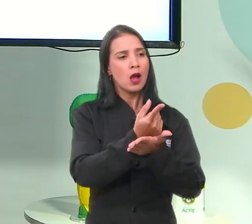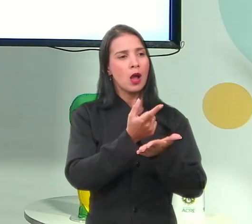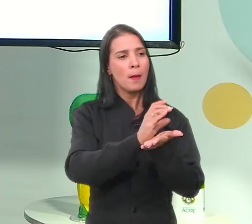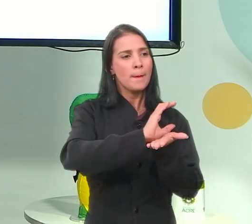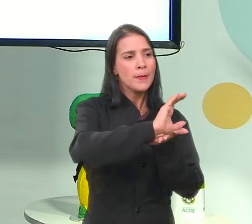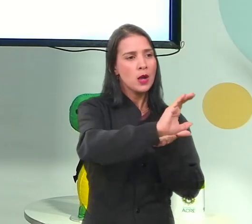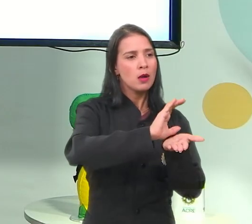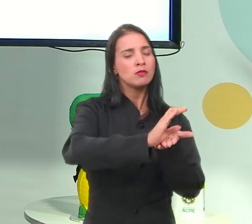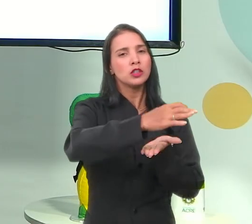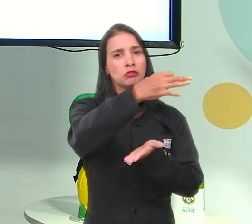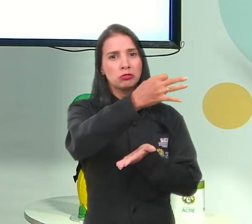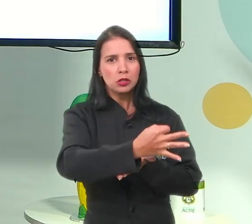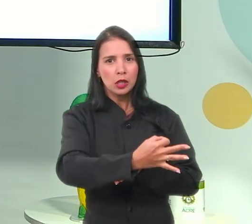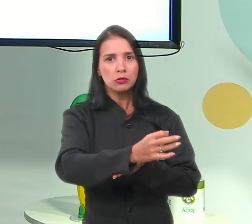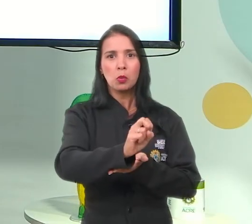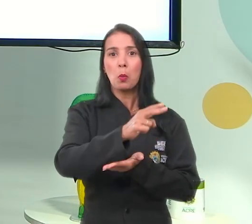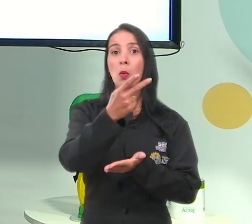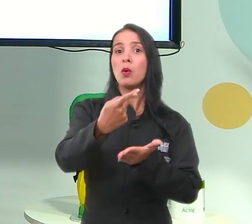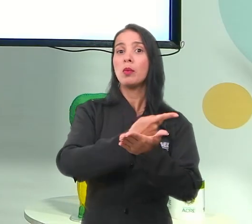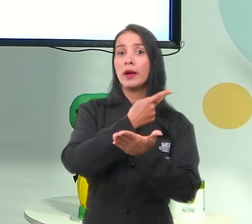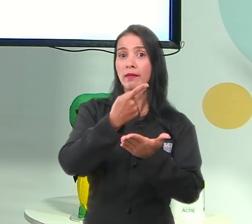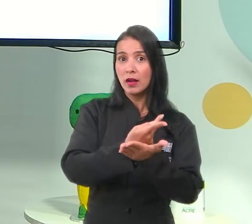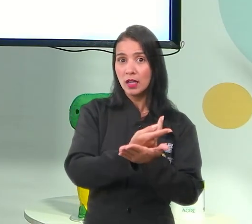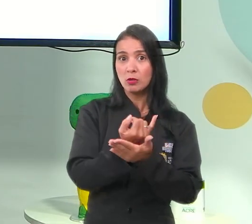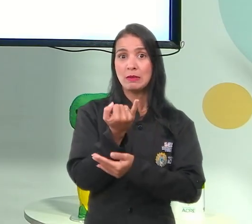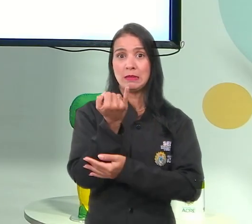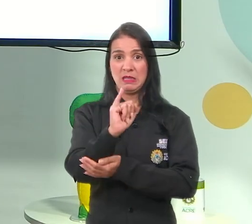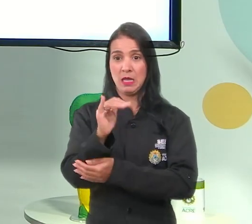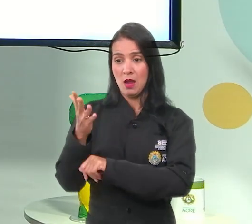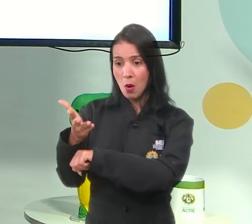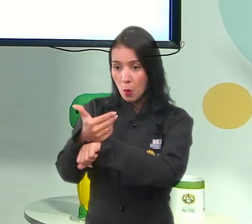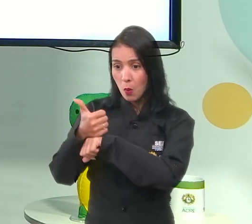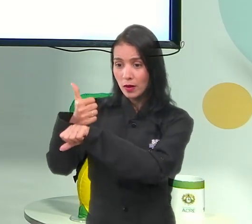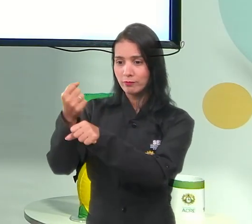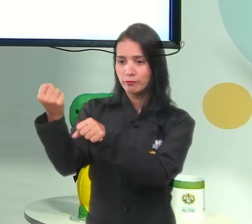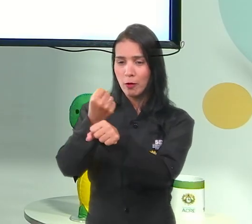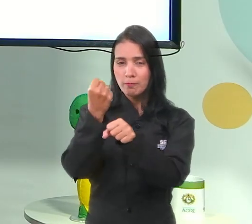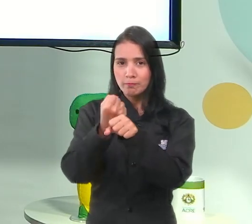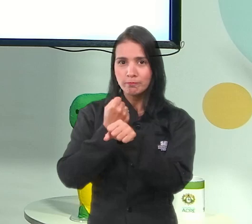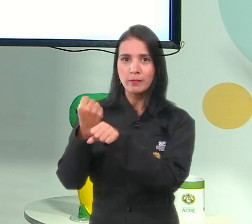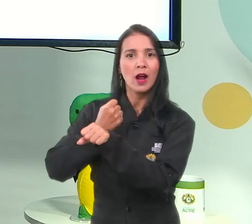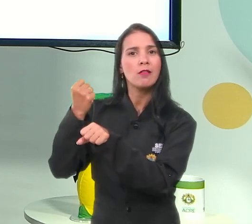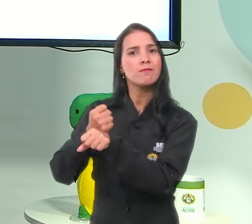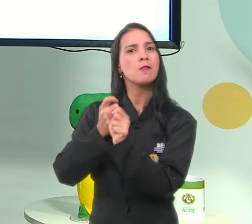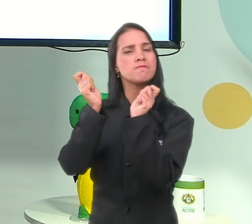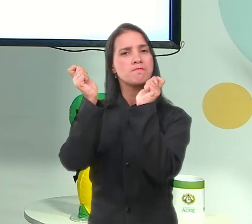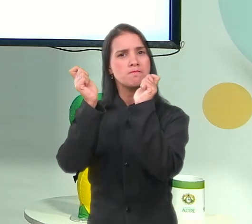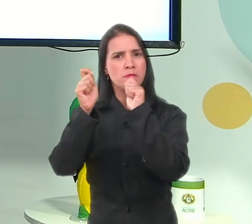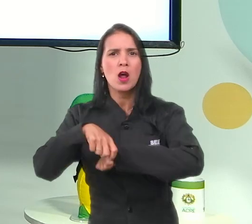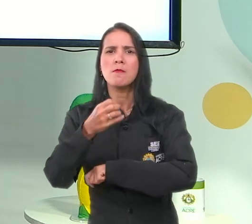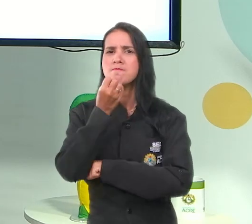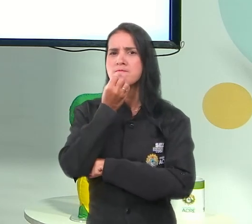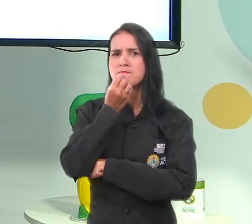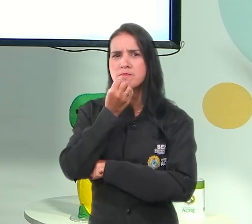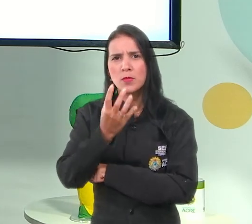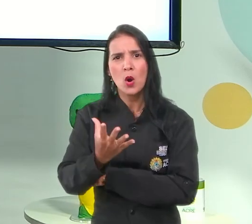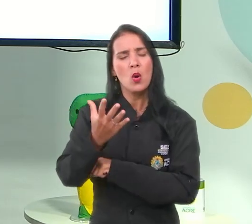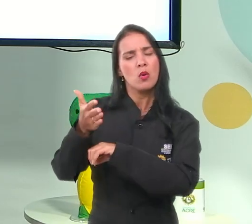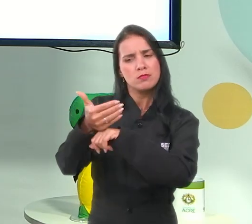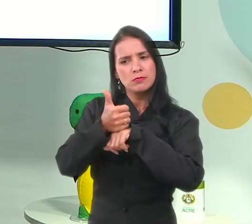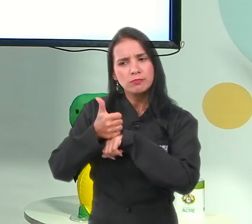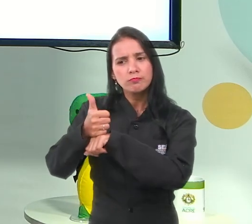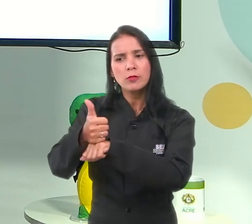adequada, se a qualidade das obras públicas realmente possui uma qualidade em potencial.